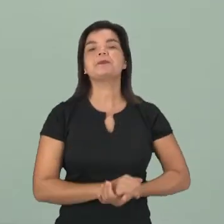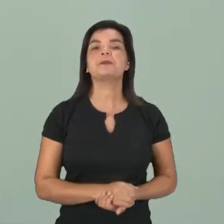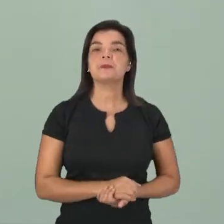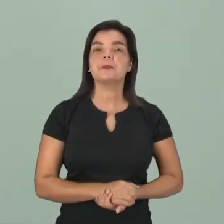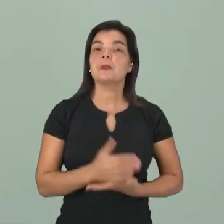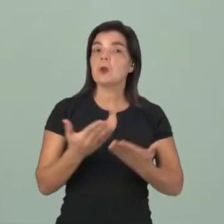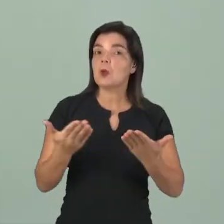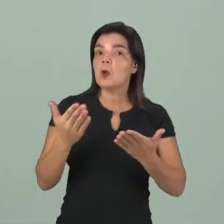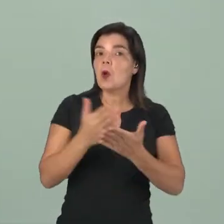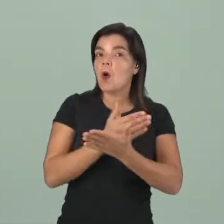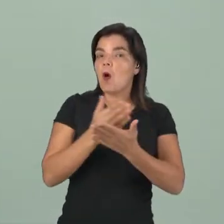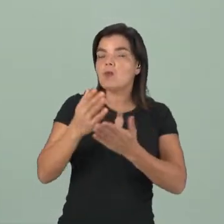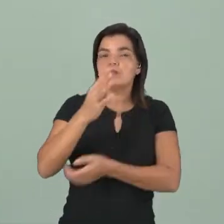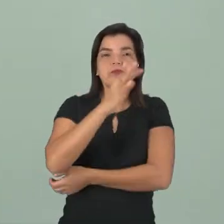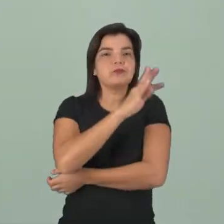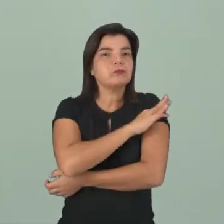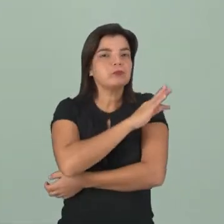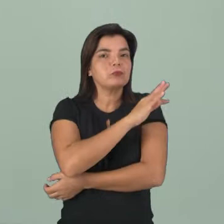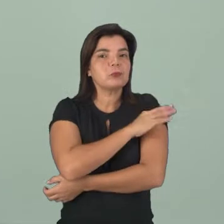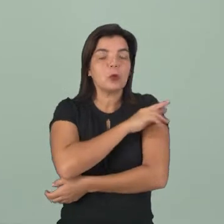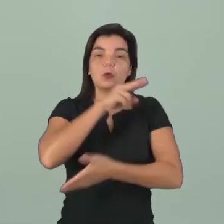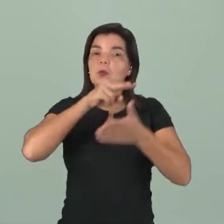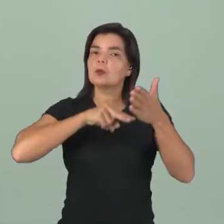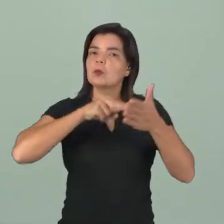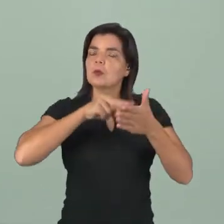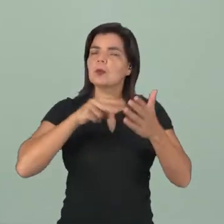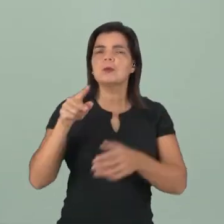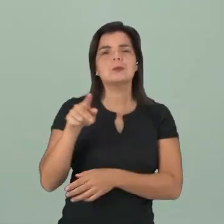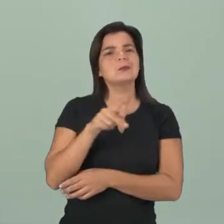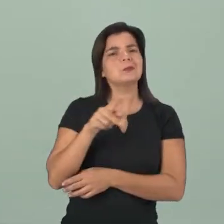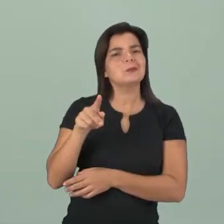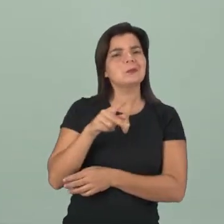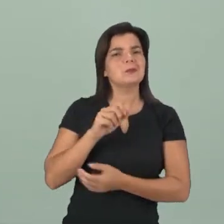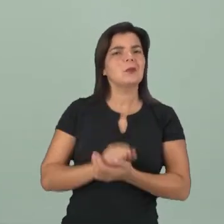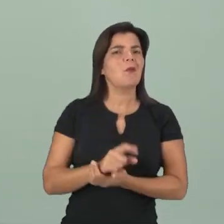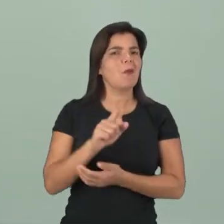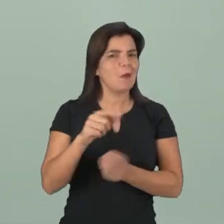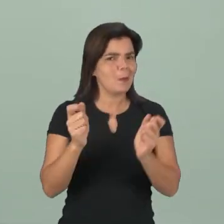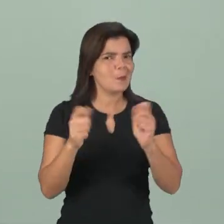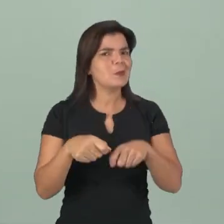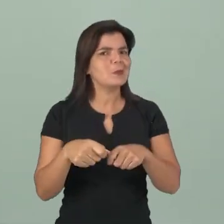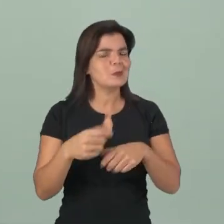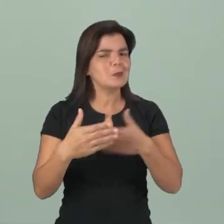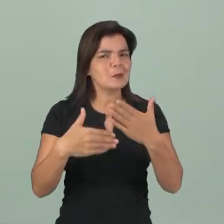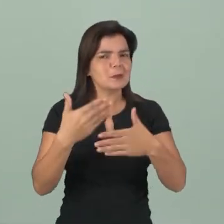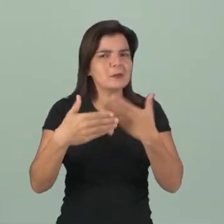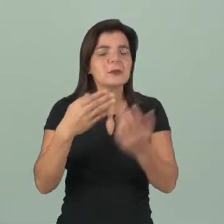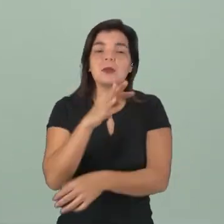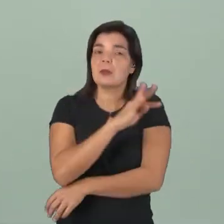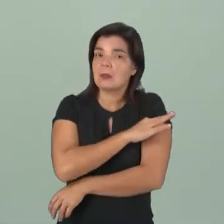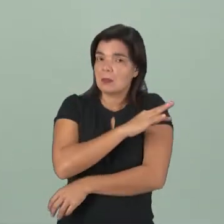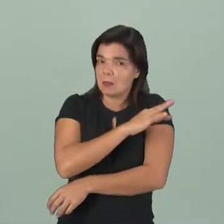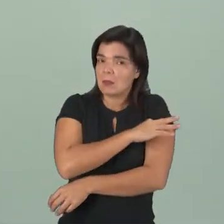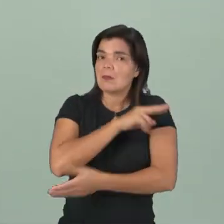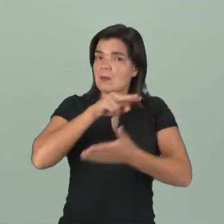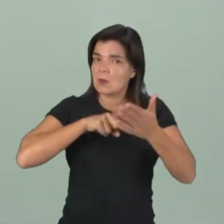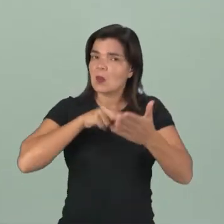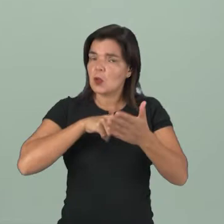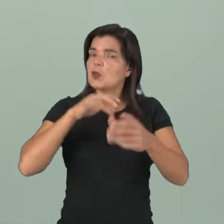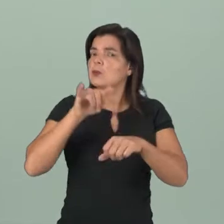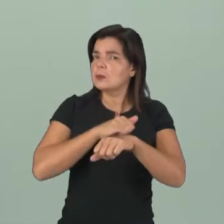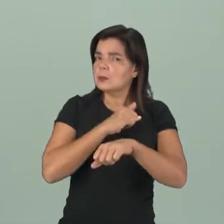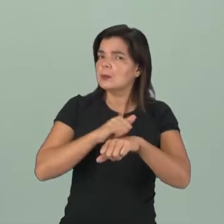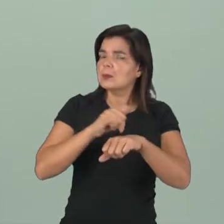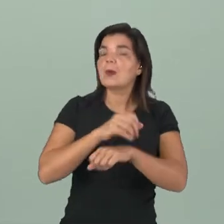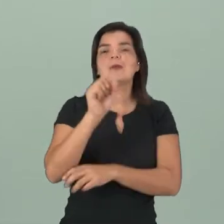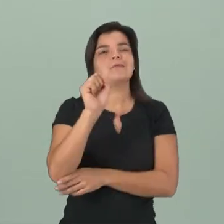hoje nós vamos trazer algumas técnicas de leitura. Professor, é possível desenvolver técnicas e estratégias de leitura? É sim,